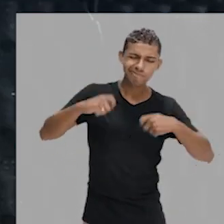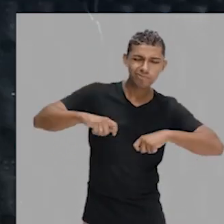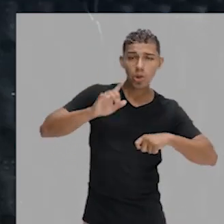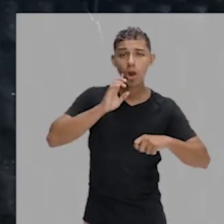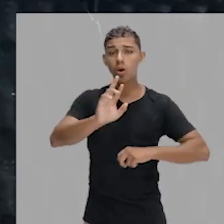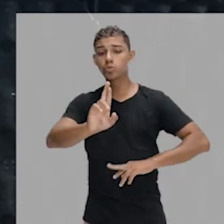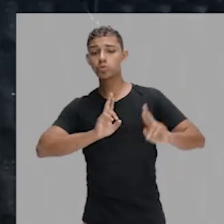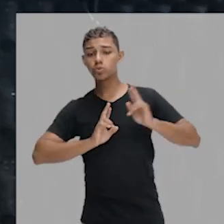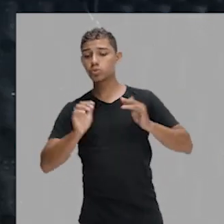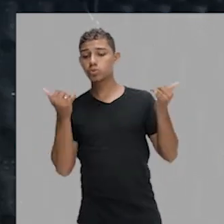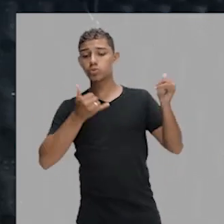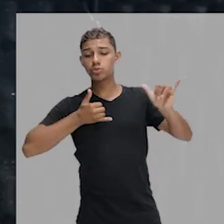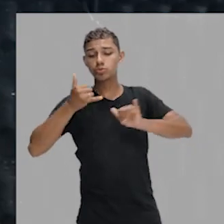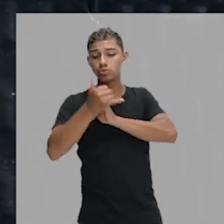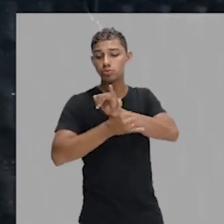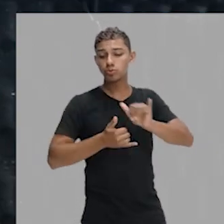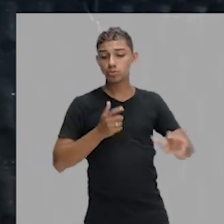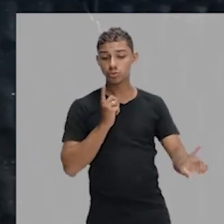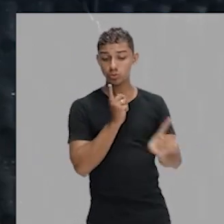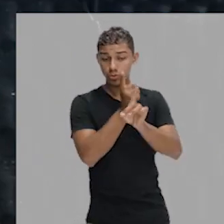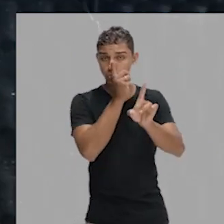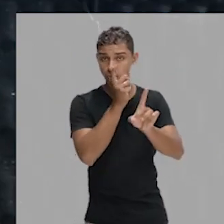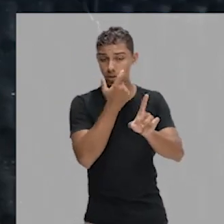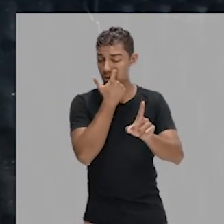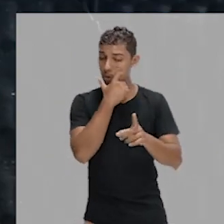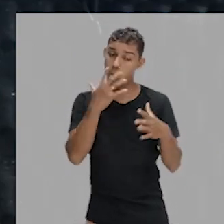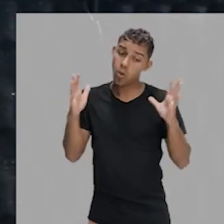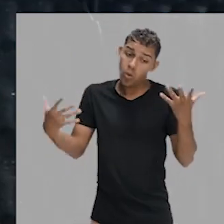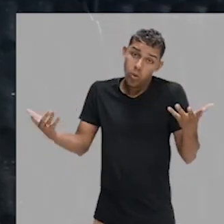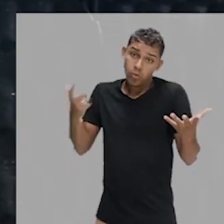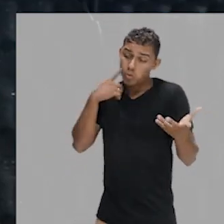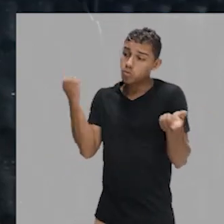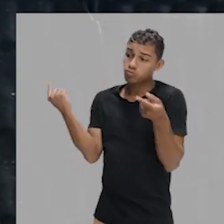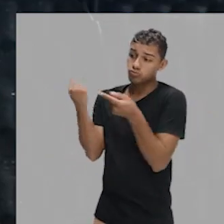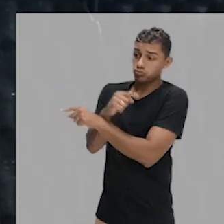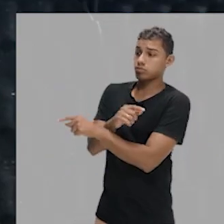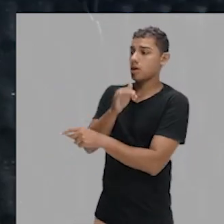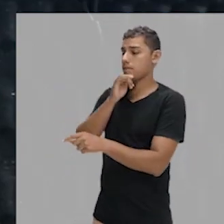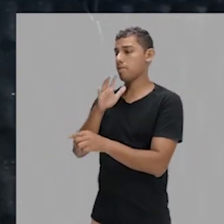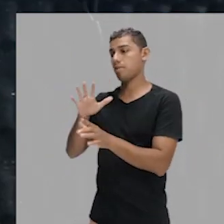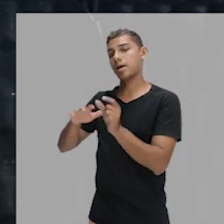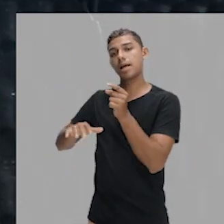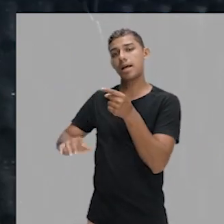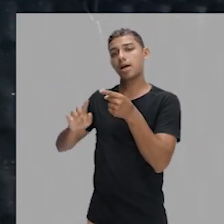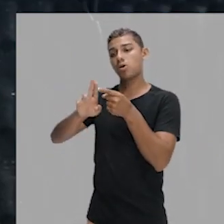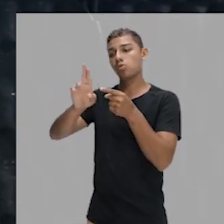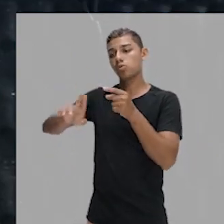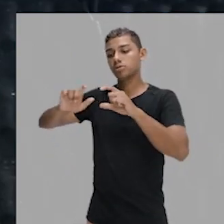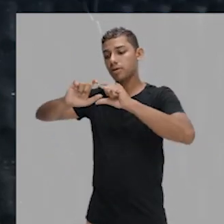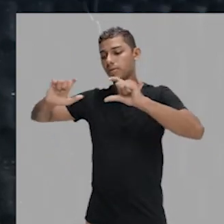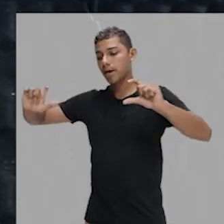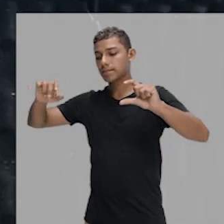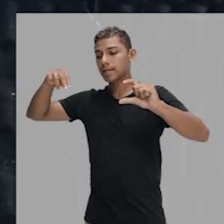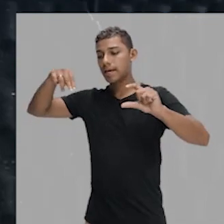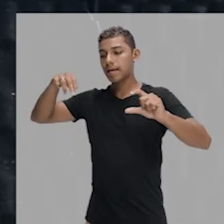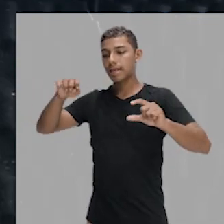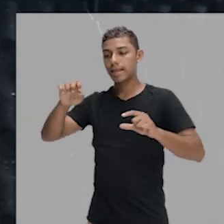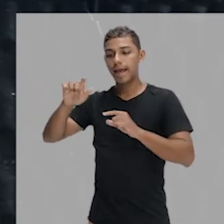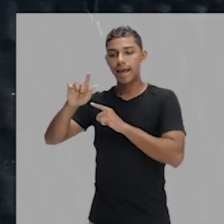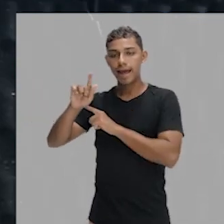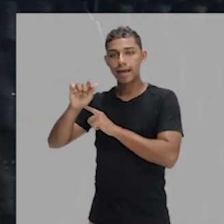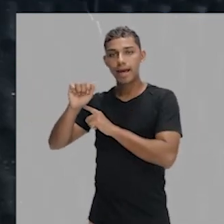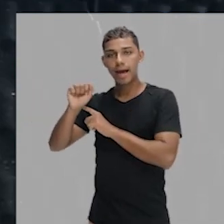de informação, ou você se contrapõe, que é quando você usa o processo das frases negativas. Então, por isso que a gente